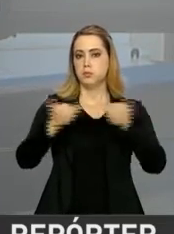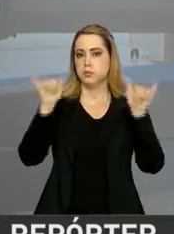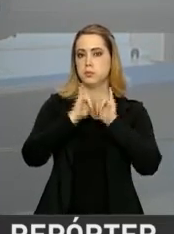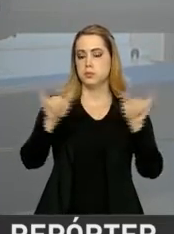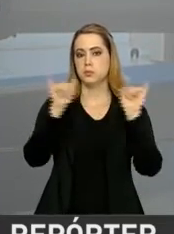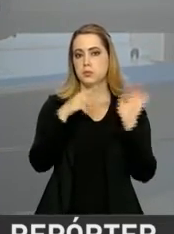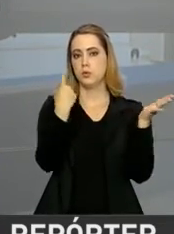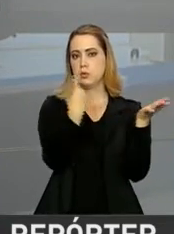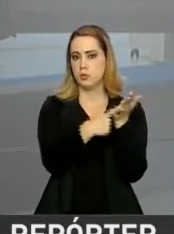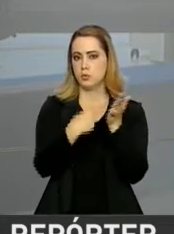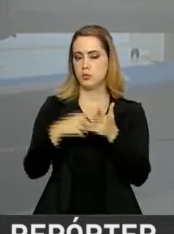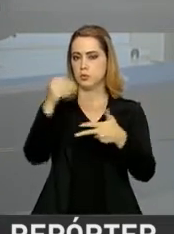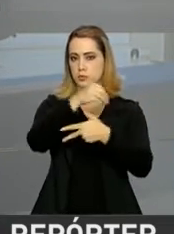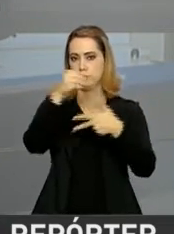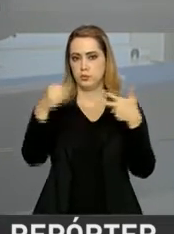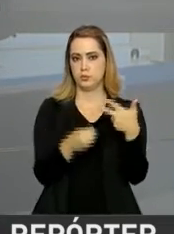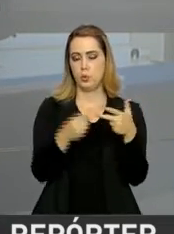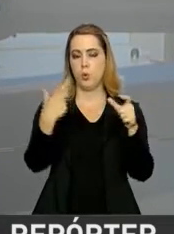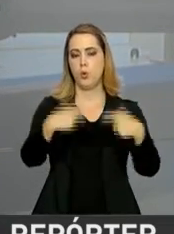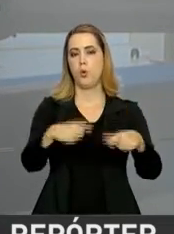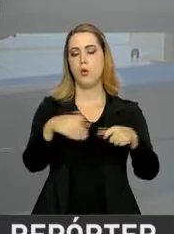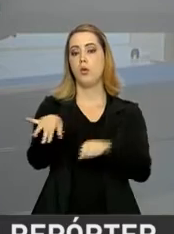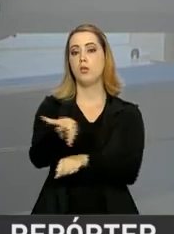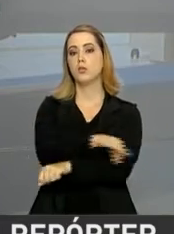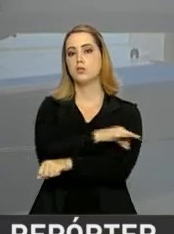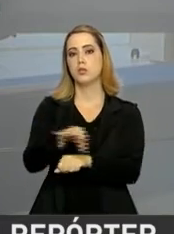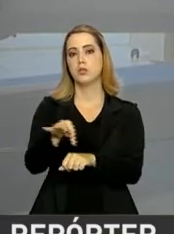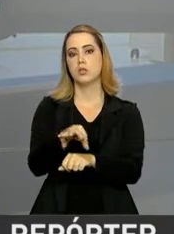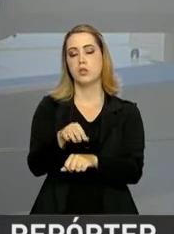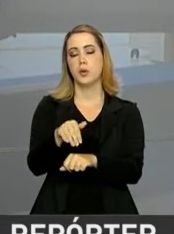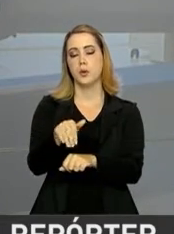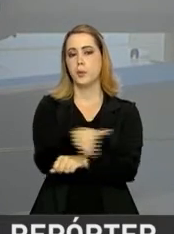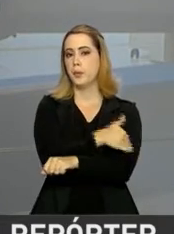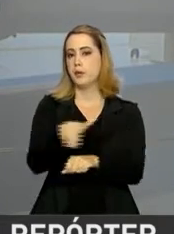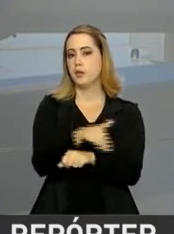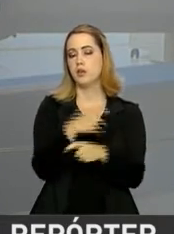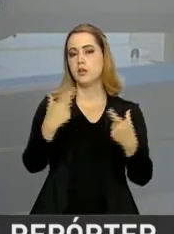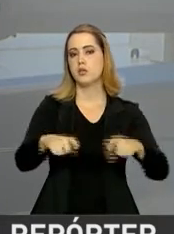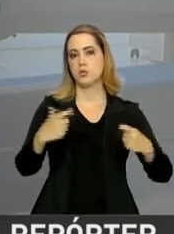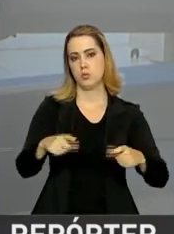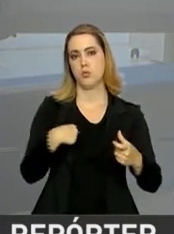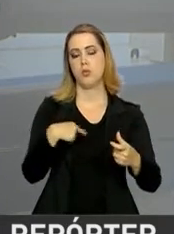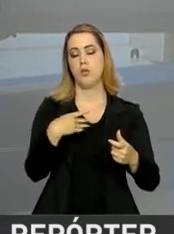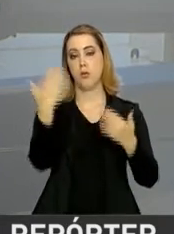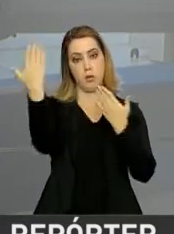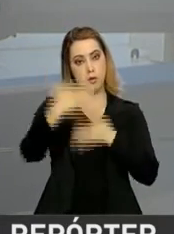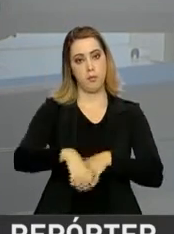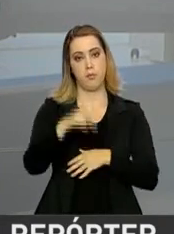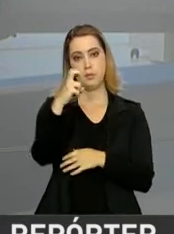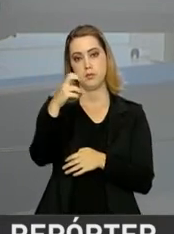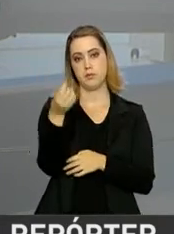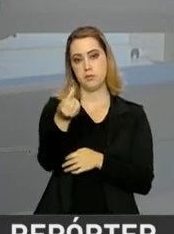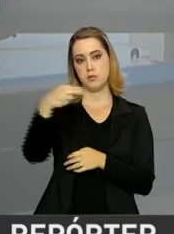Exame Nacional do Ensino Médio, Enem. O documento traz informações sobre os locais das provas, que serão realizadas nos dias 5 e 6 de